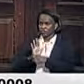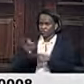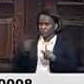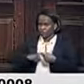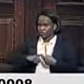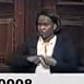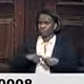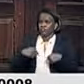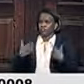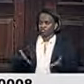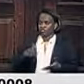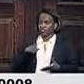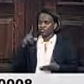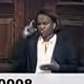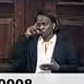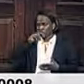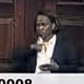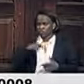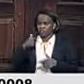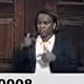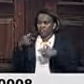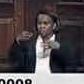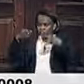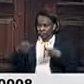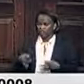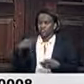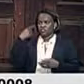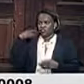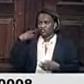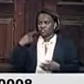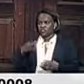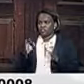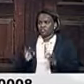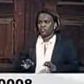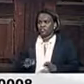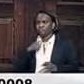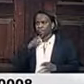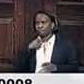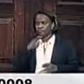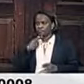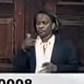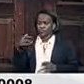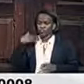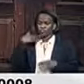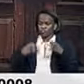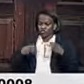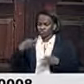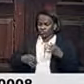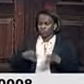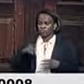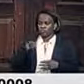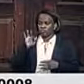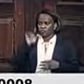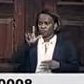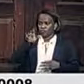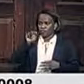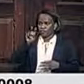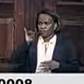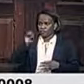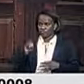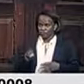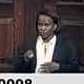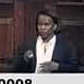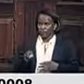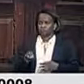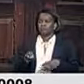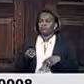criando dificuldades para o exercício da advocacia. Esse juiz se chama Dr. Flávio Citro.